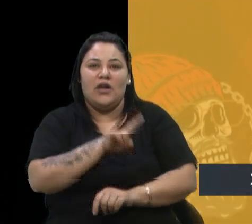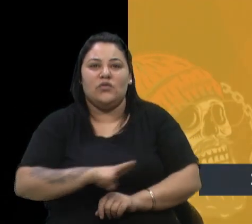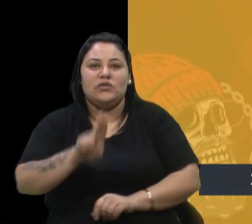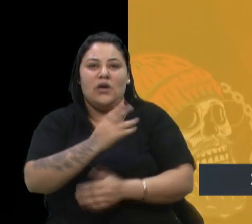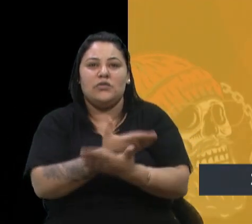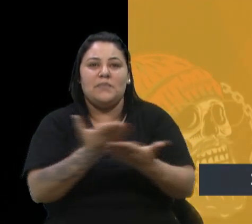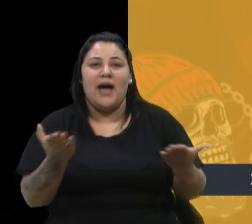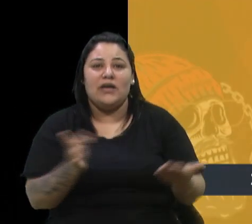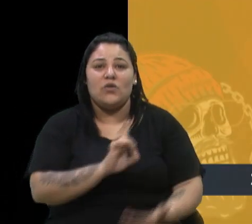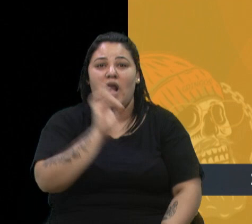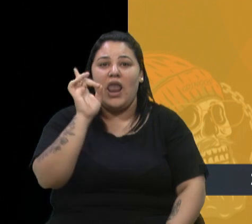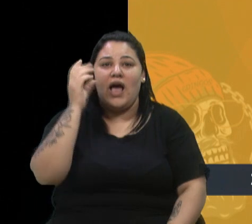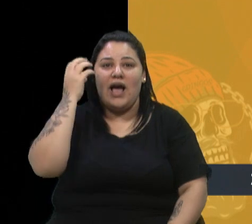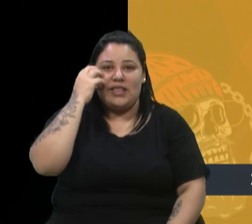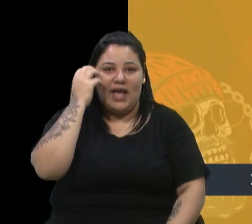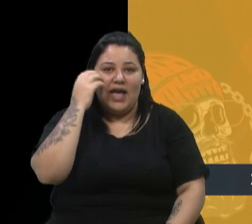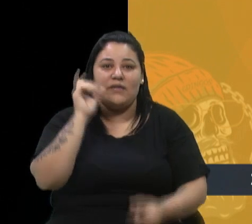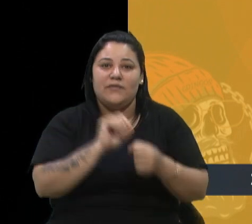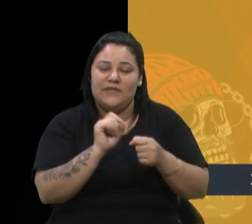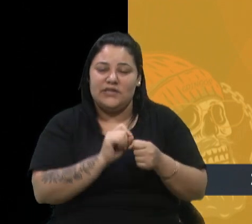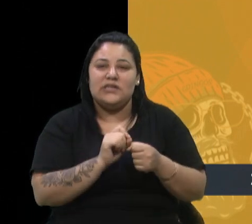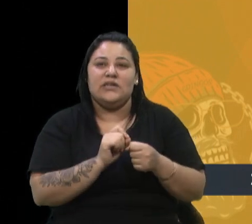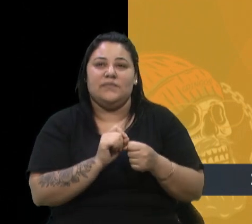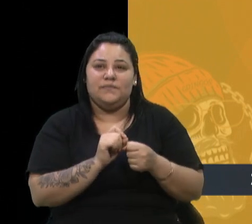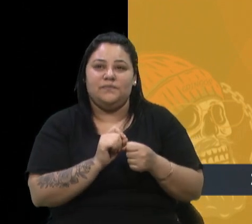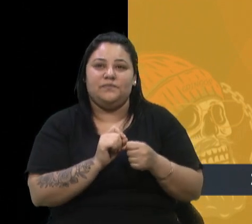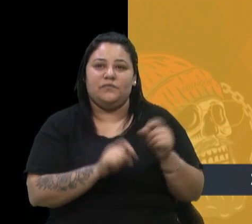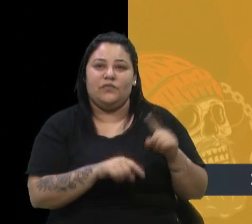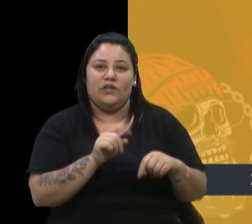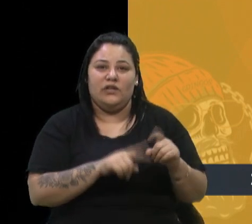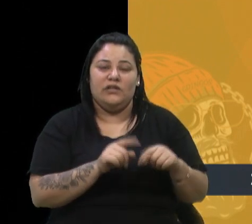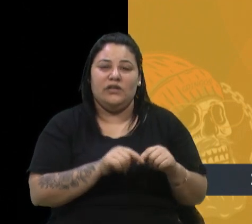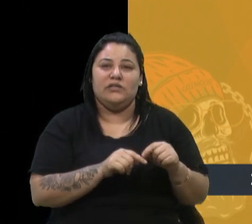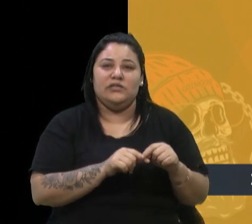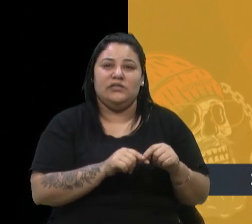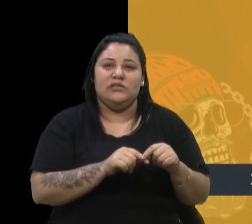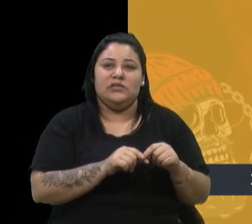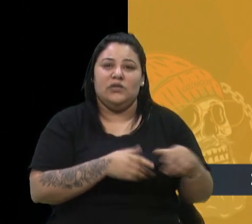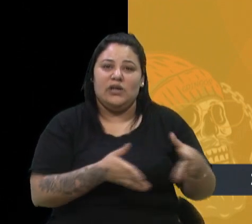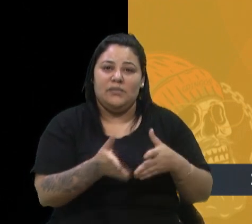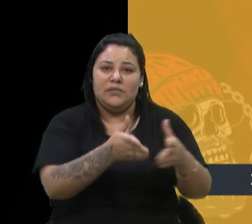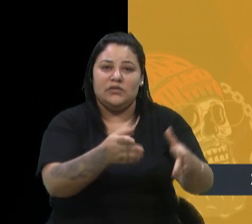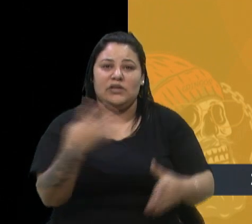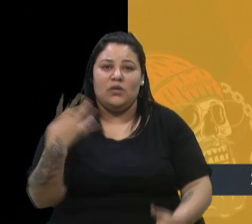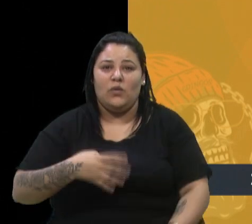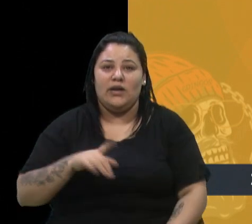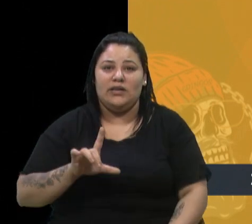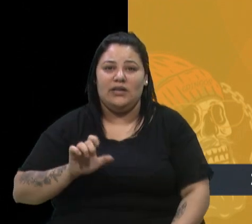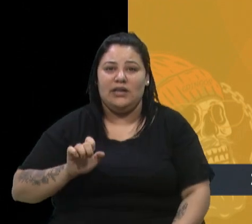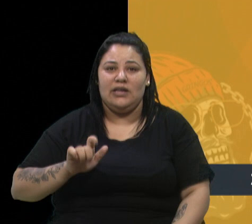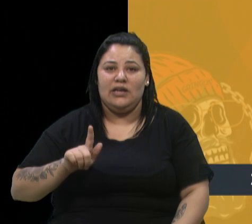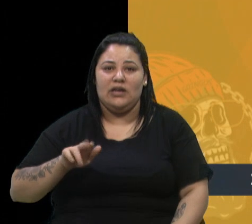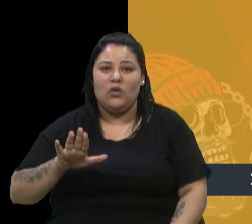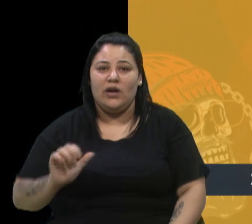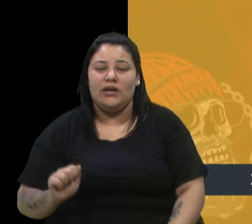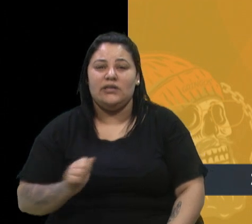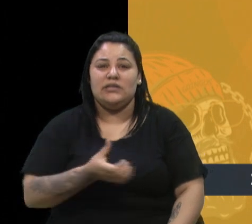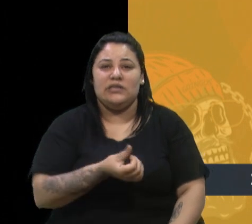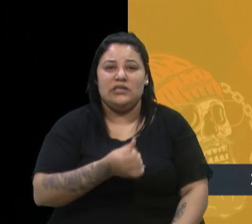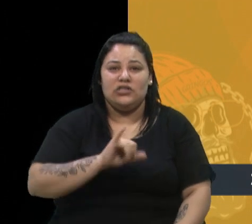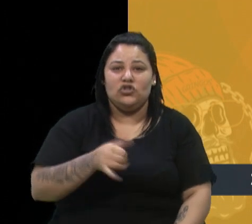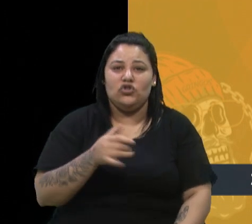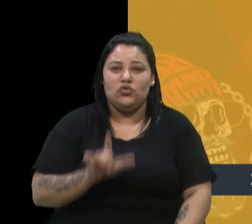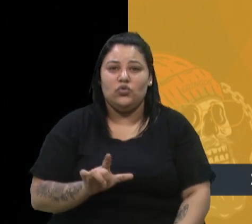em Anarrec para essa prova. A Trilhas da Quarta Légua, no dia 6 de julho. 31 de agosto,